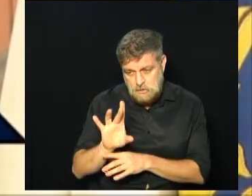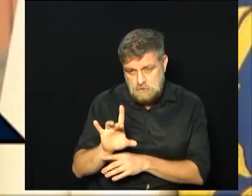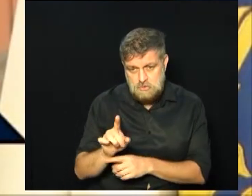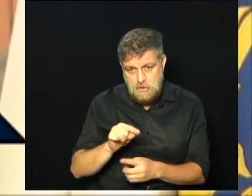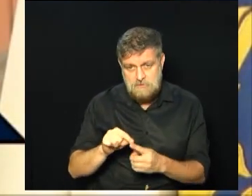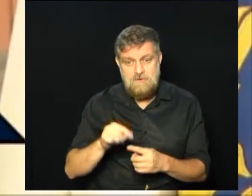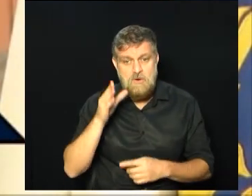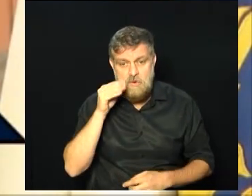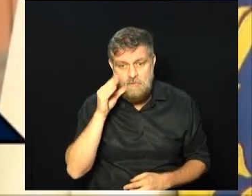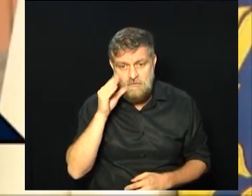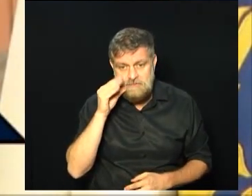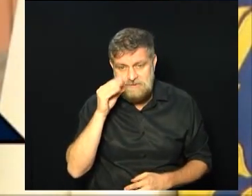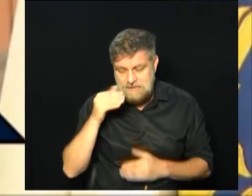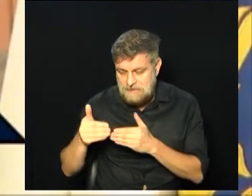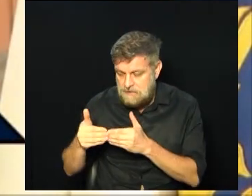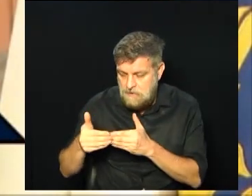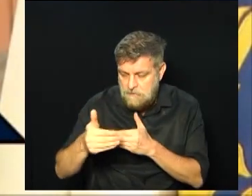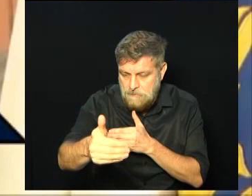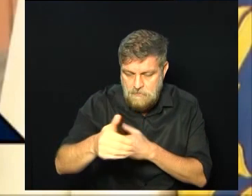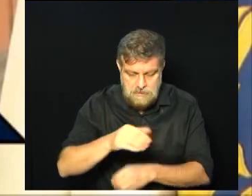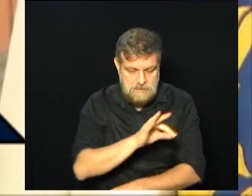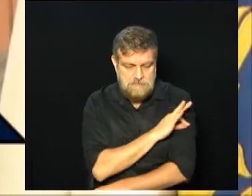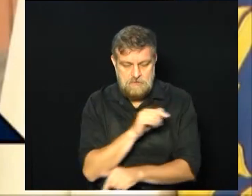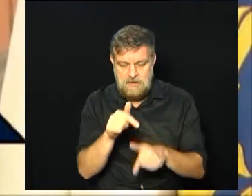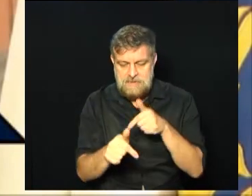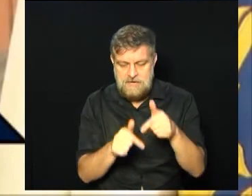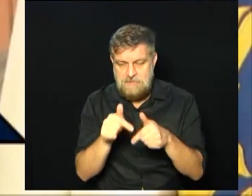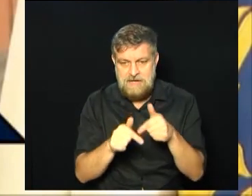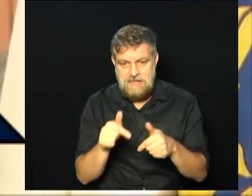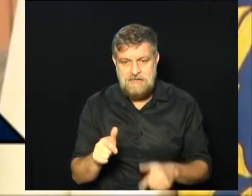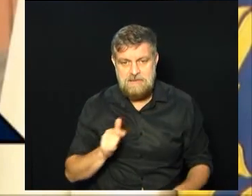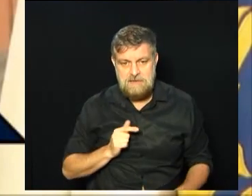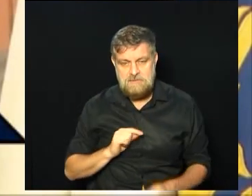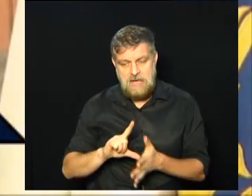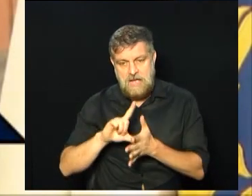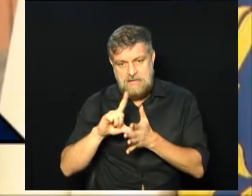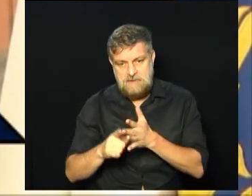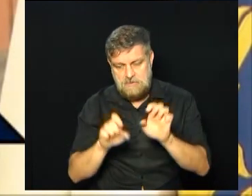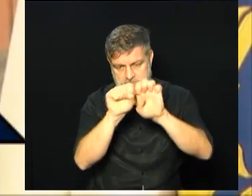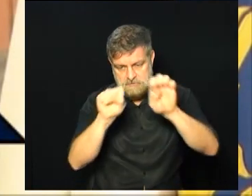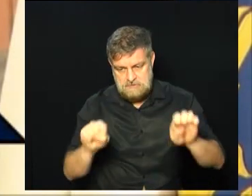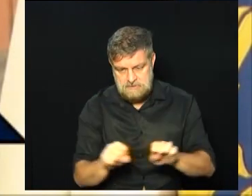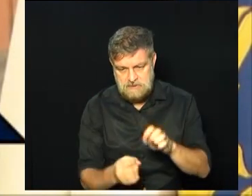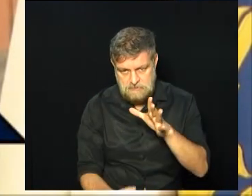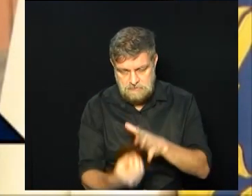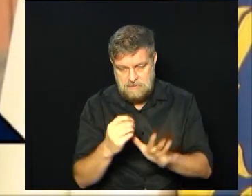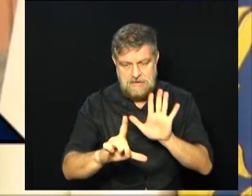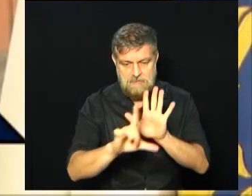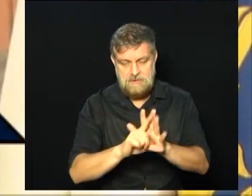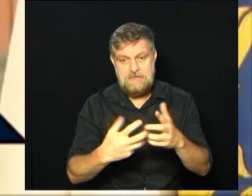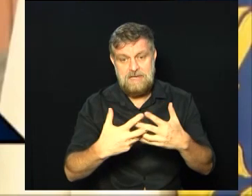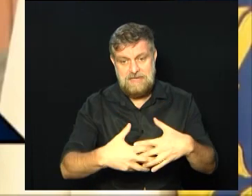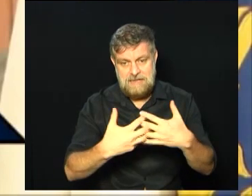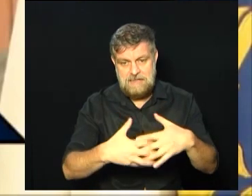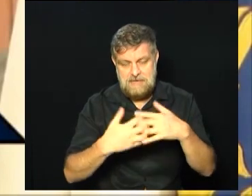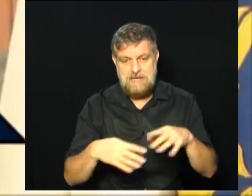os servidores que entrarem na prefeitura após a implantação desse sistema, aprovação da lei e aprovação